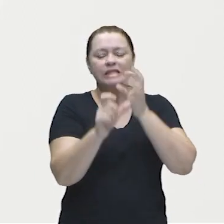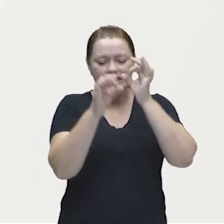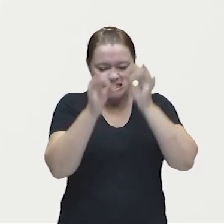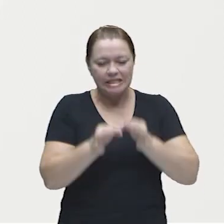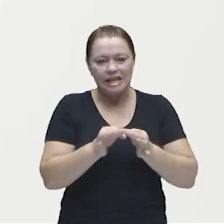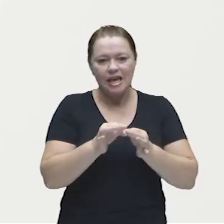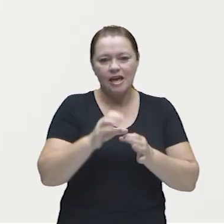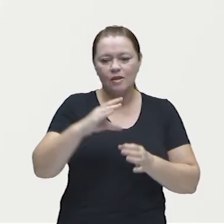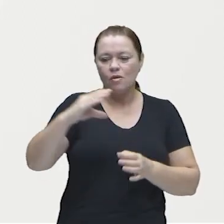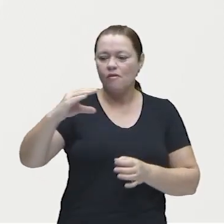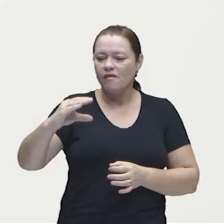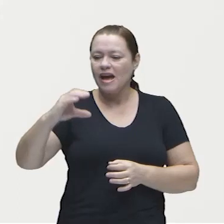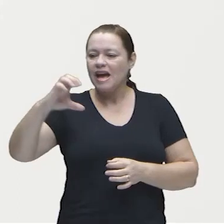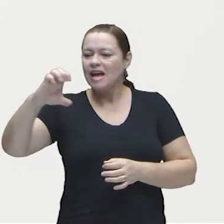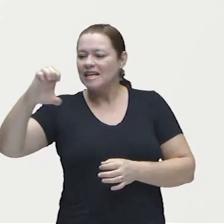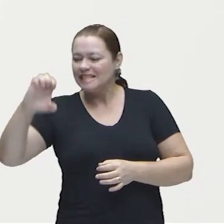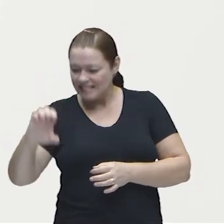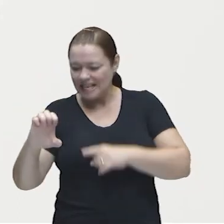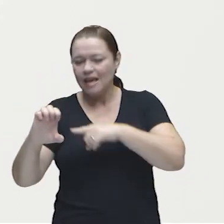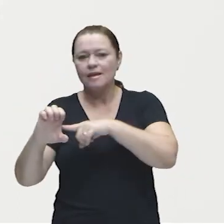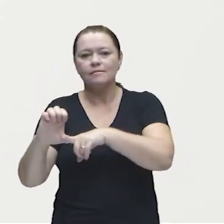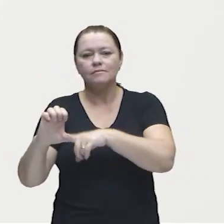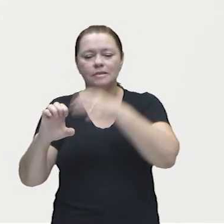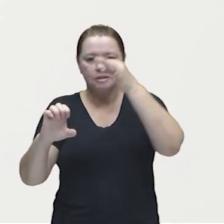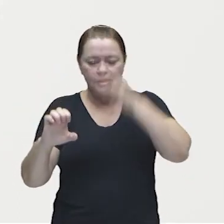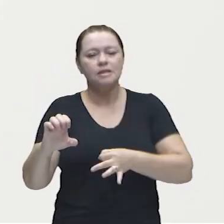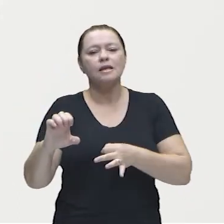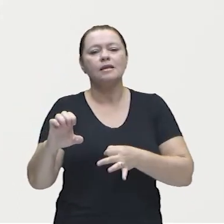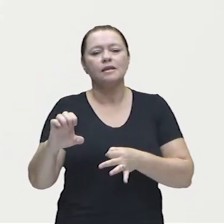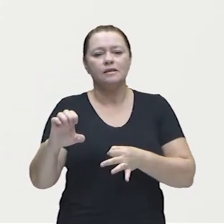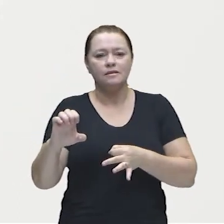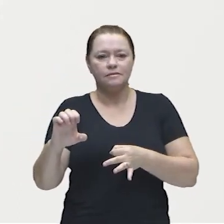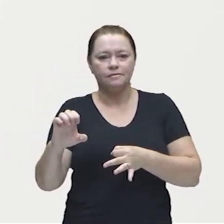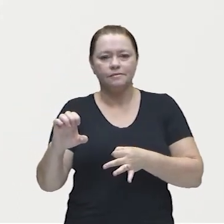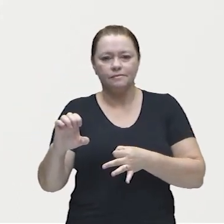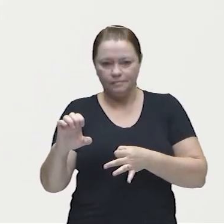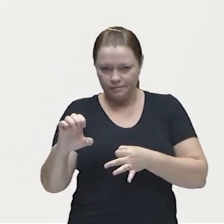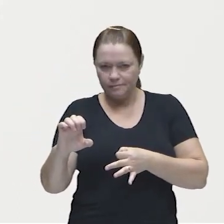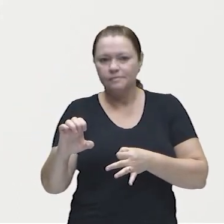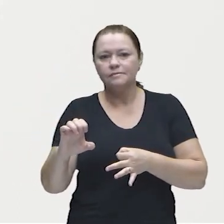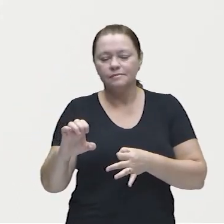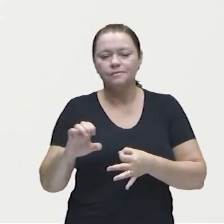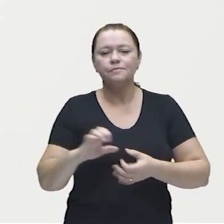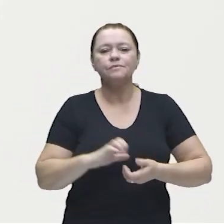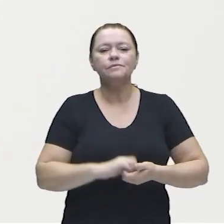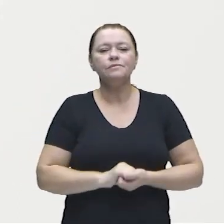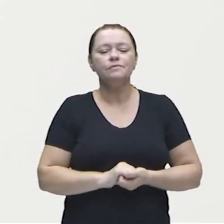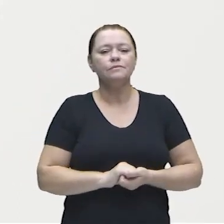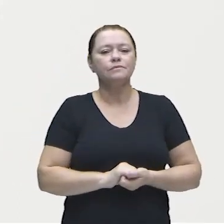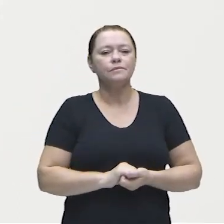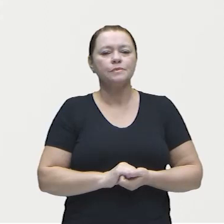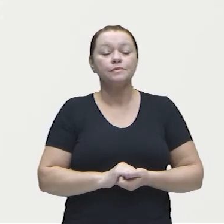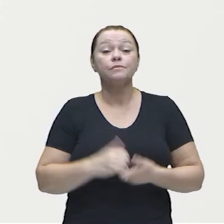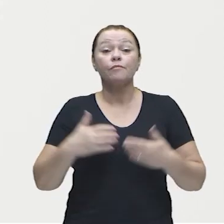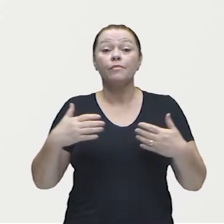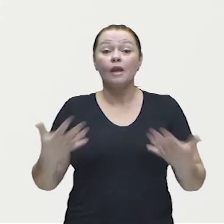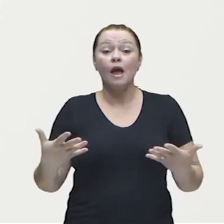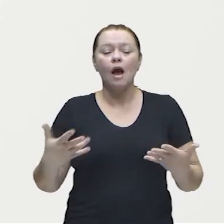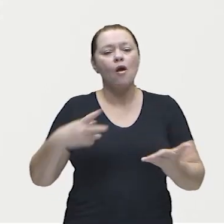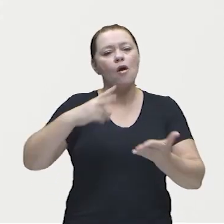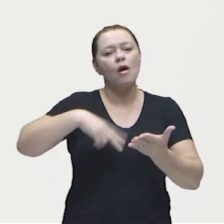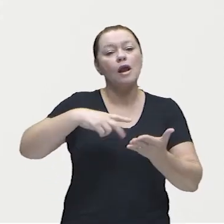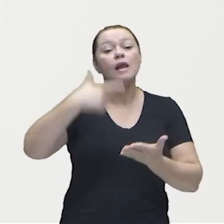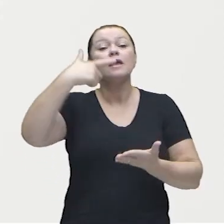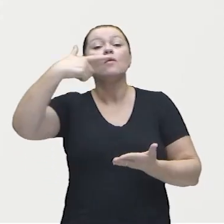dúvida que ela será escrita com a letra E ao final das palavras. Agora leiam essas